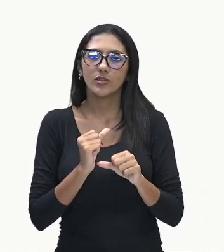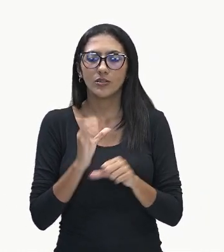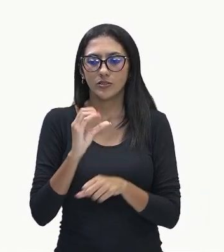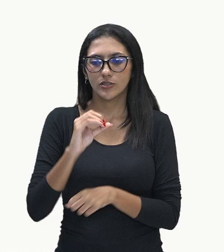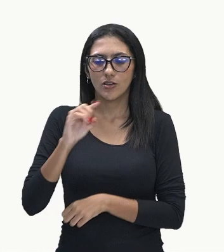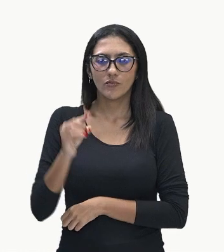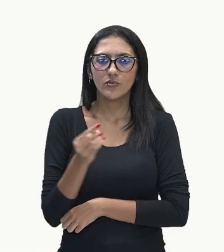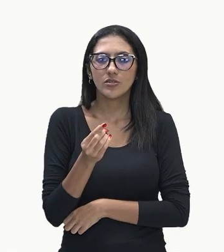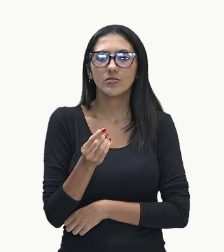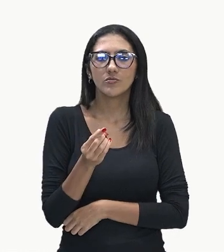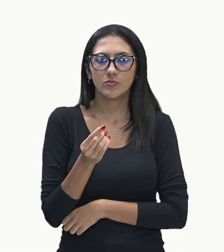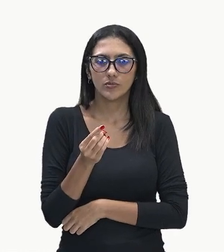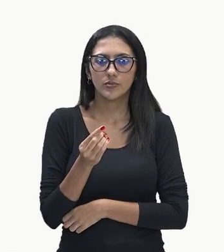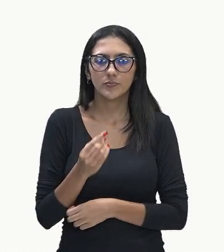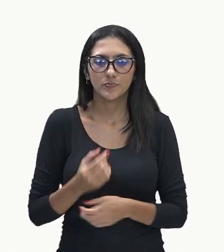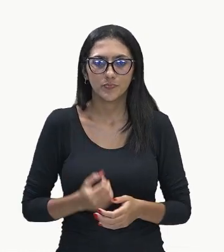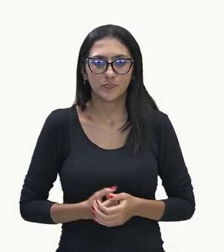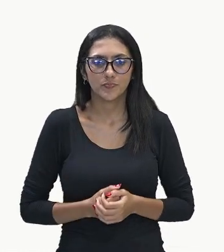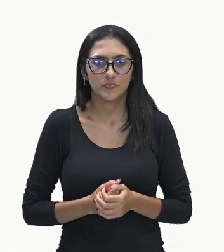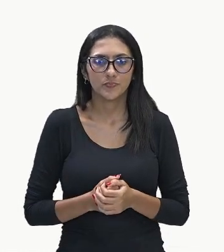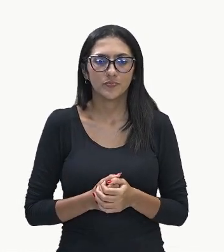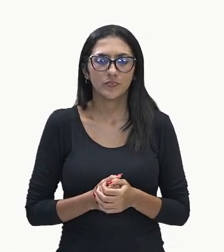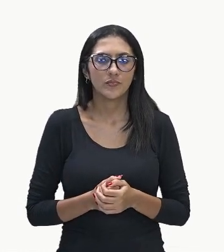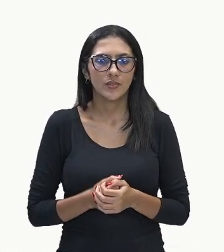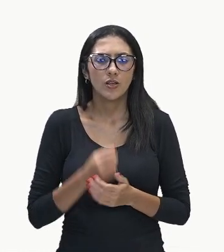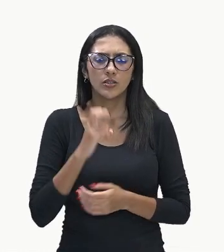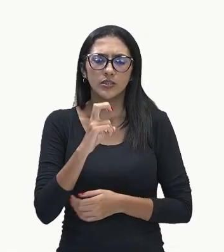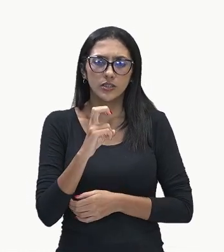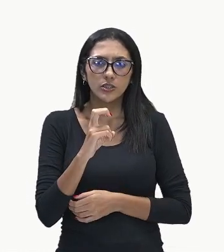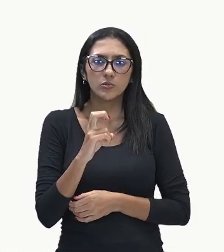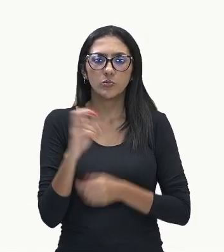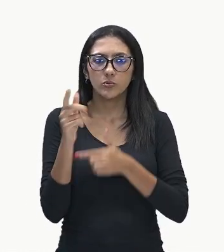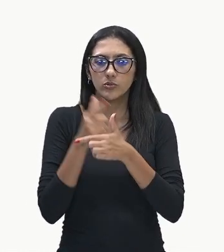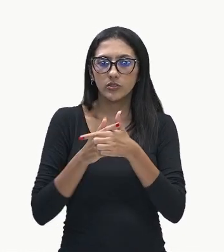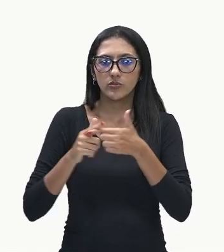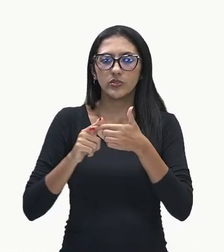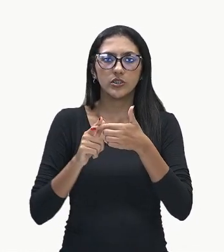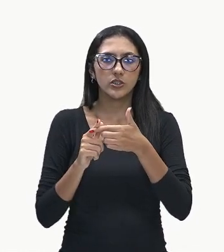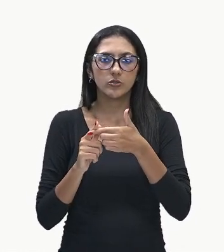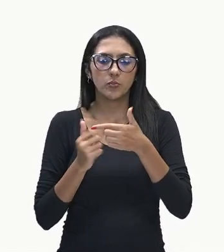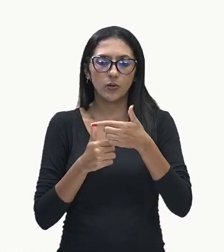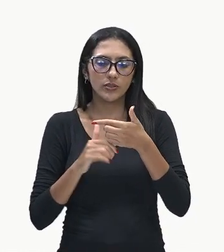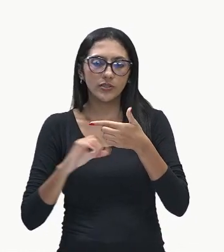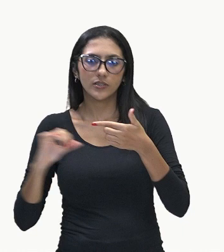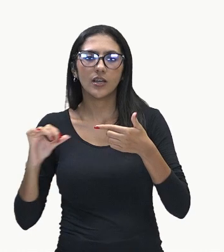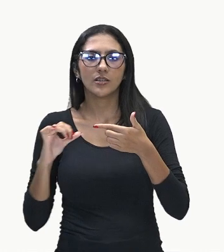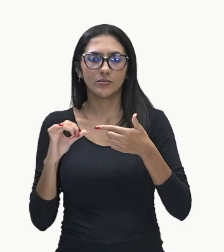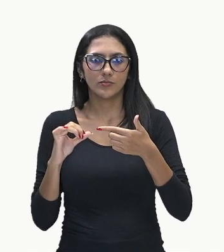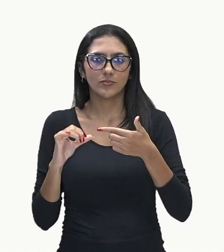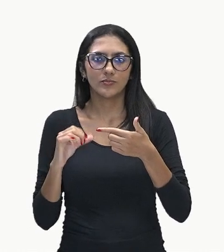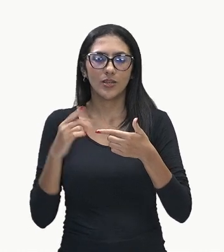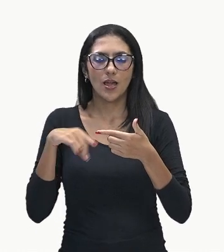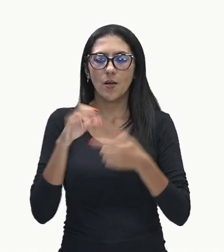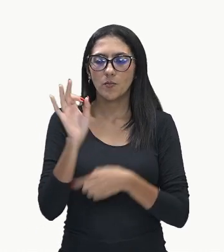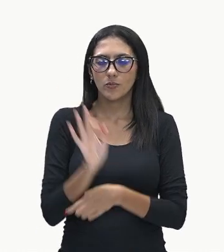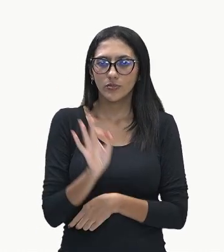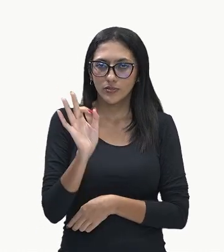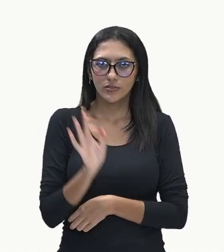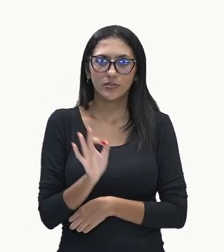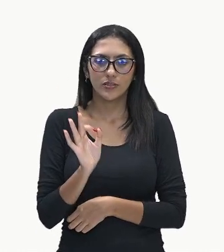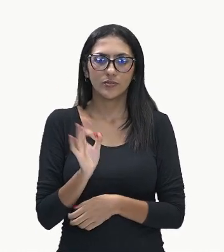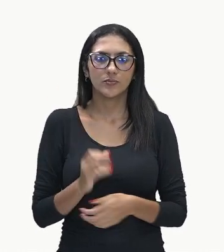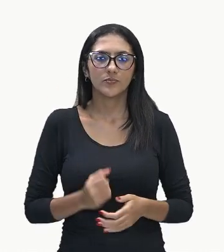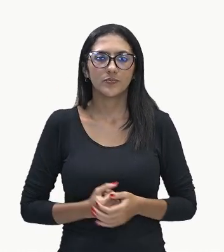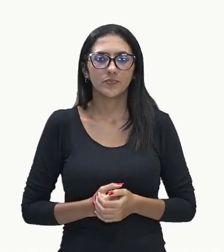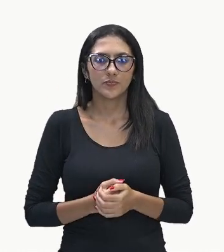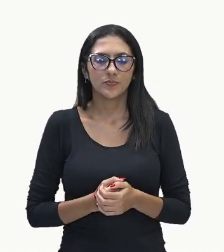decimal. 5%, 5 sobre 100. Foi efetuada essa divisão. Se há 2